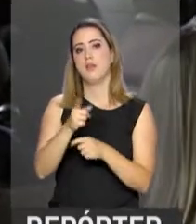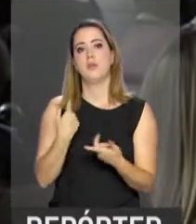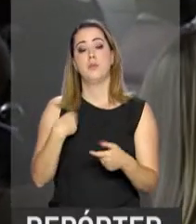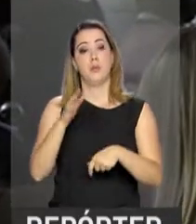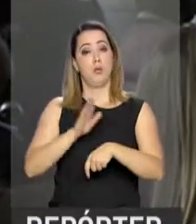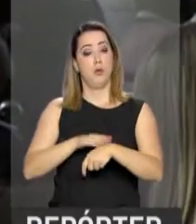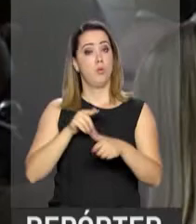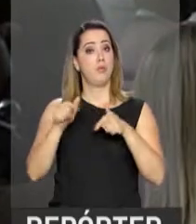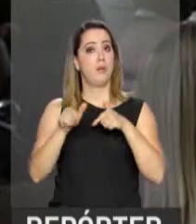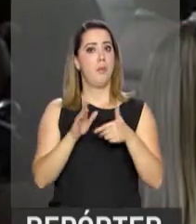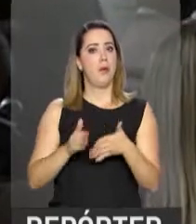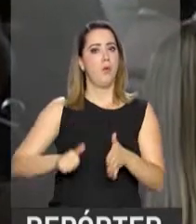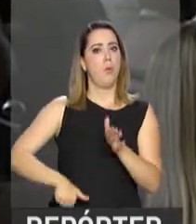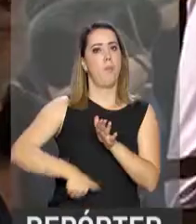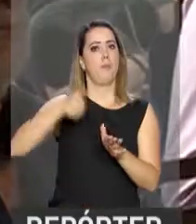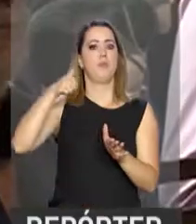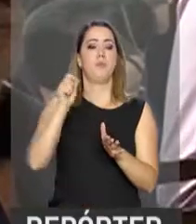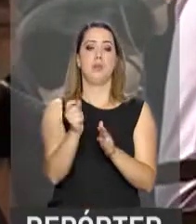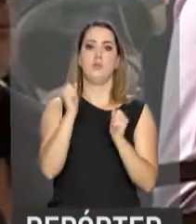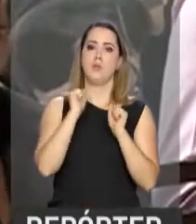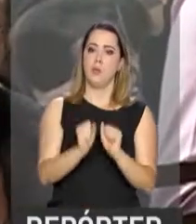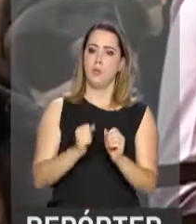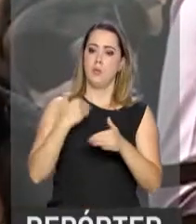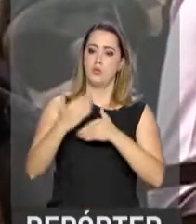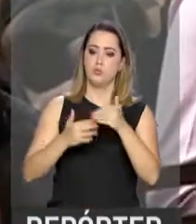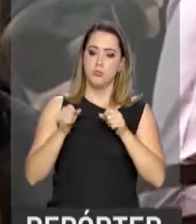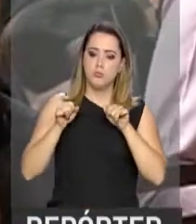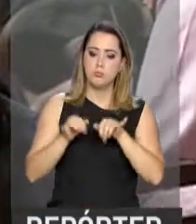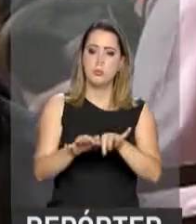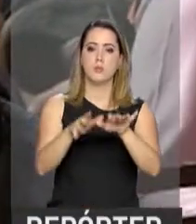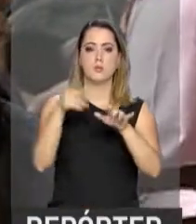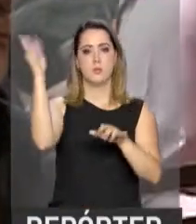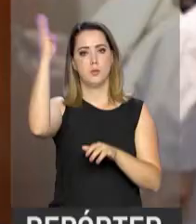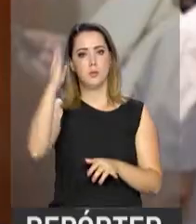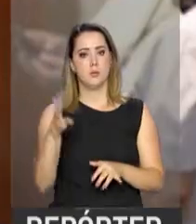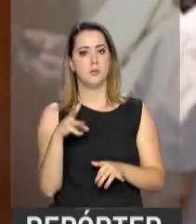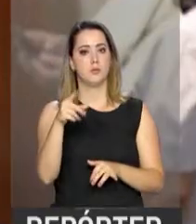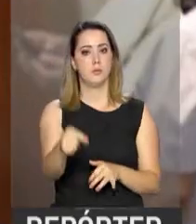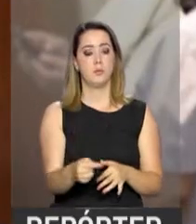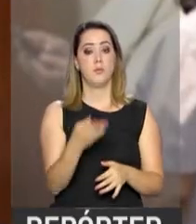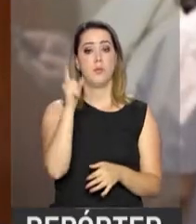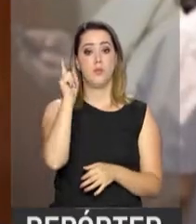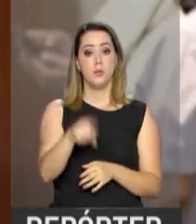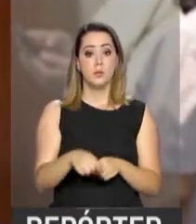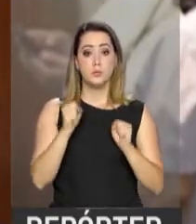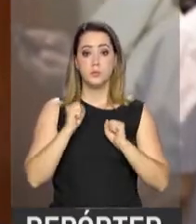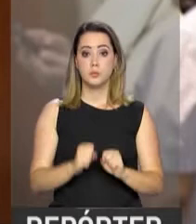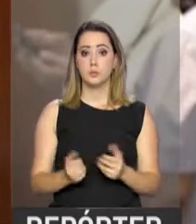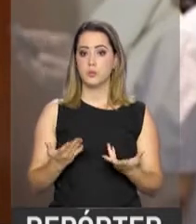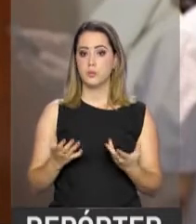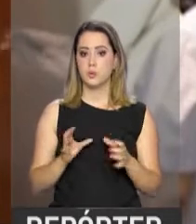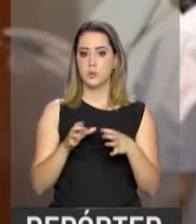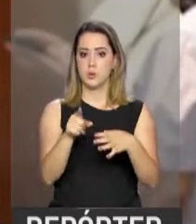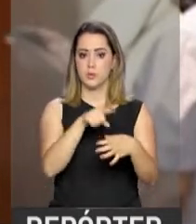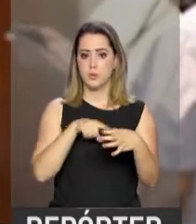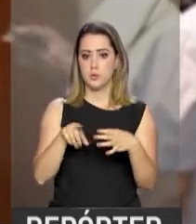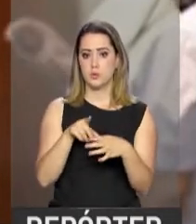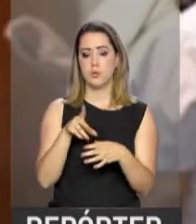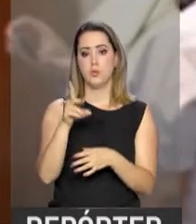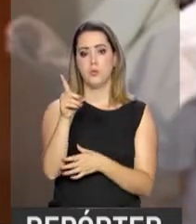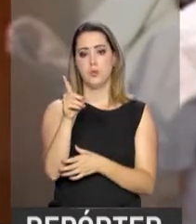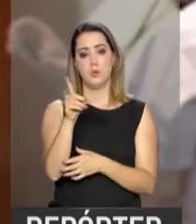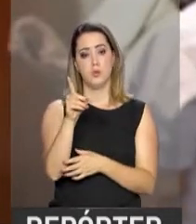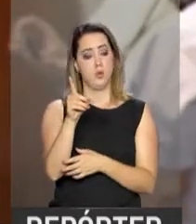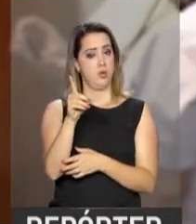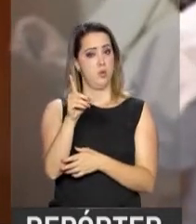piloto que serve de base e pode ser levado para outras regiões do país é possível as defesas civis tomarem as suas acções de de